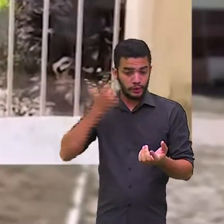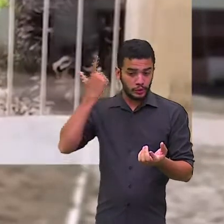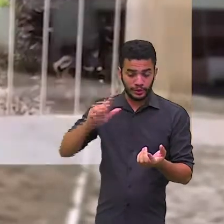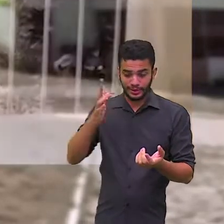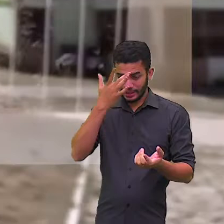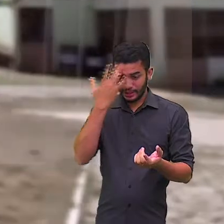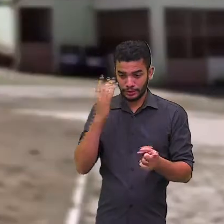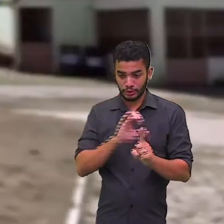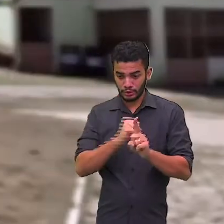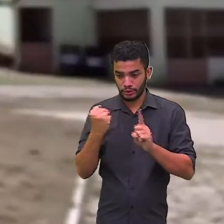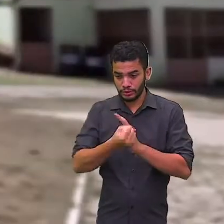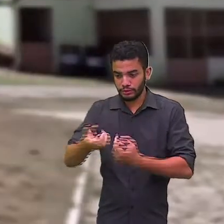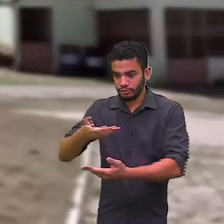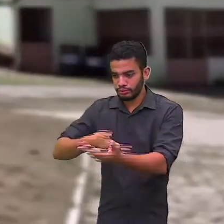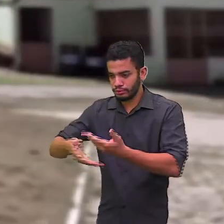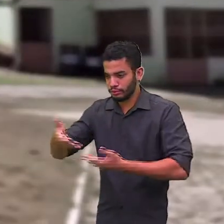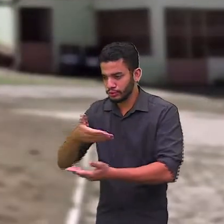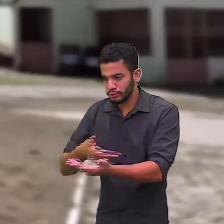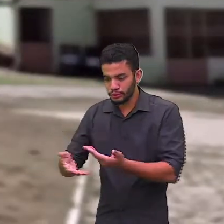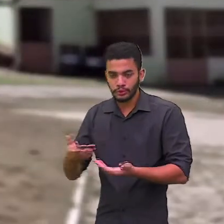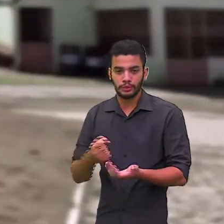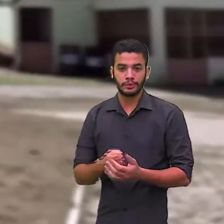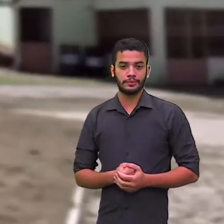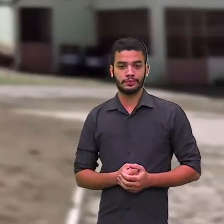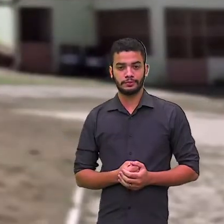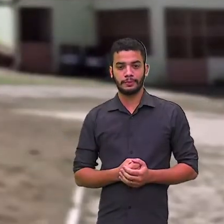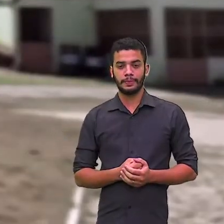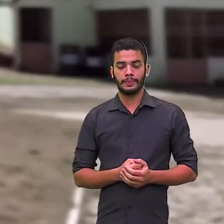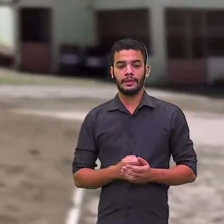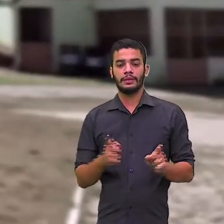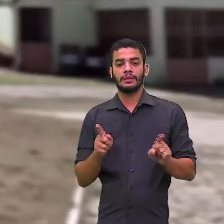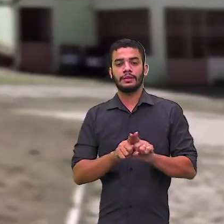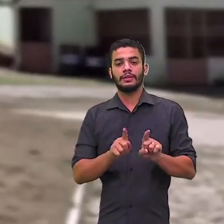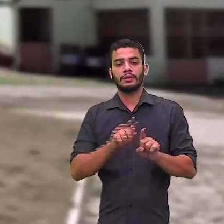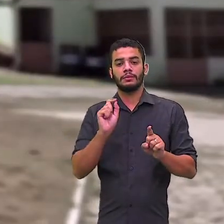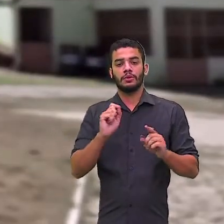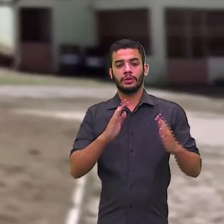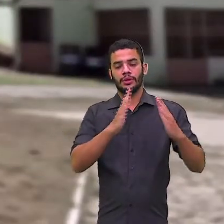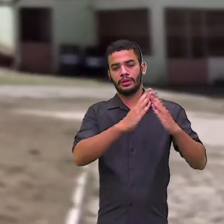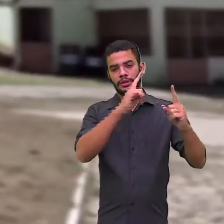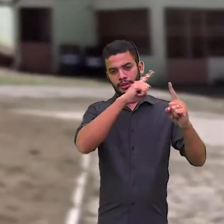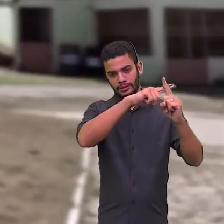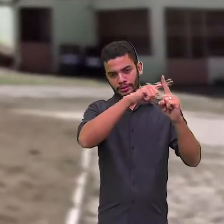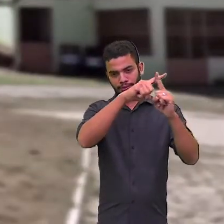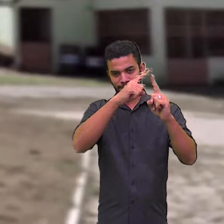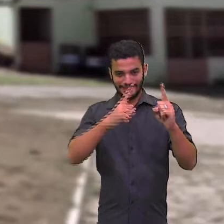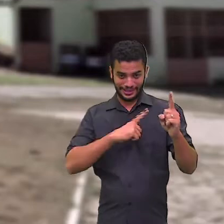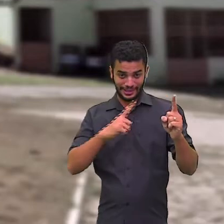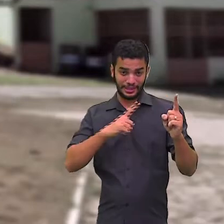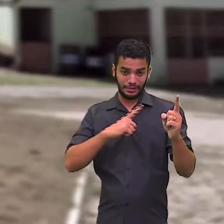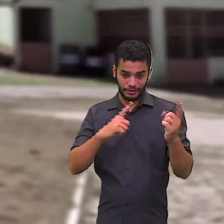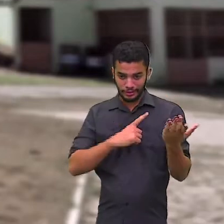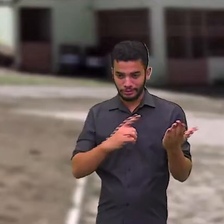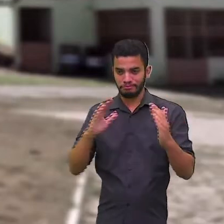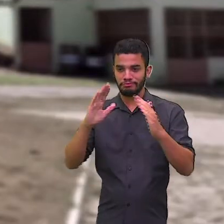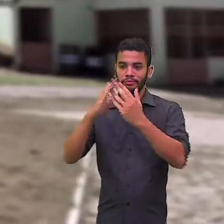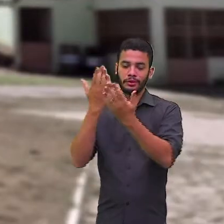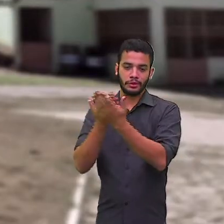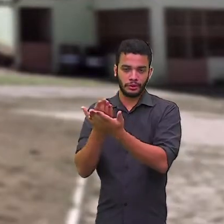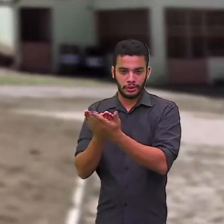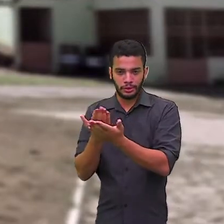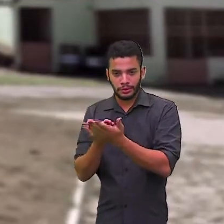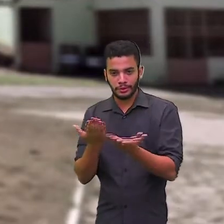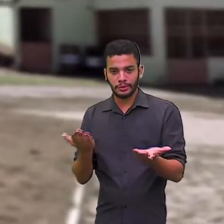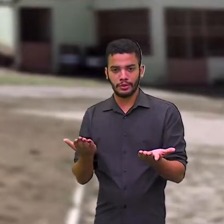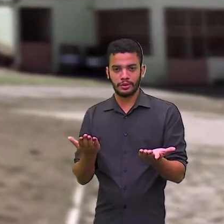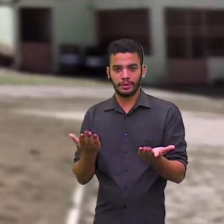com a escola. As igrejas que possuem lá, a escola, o